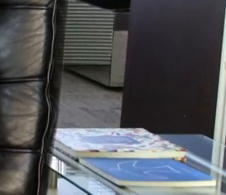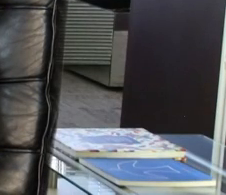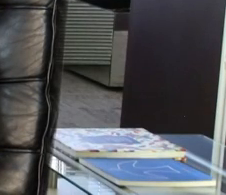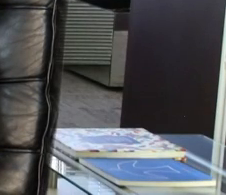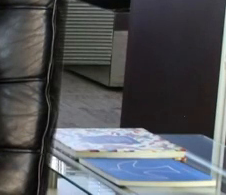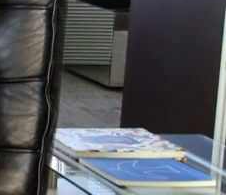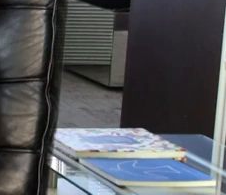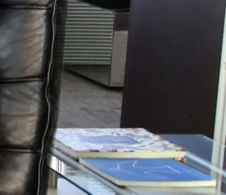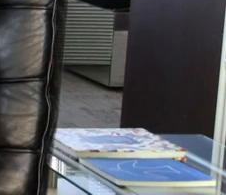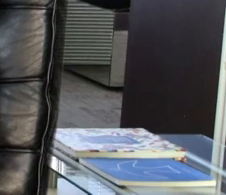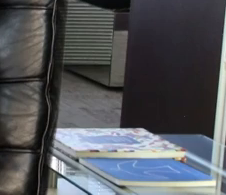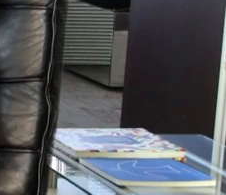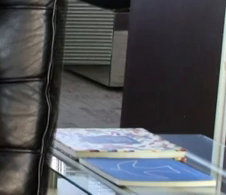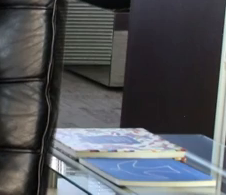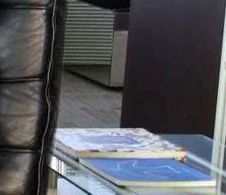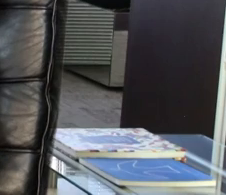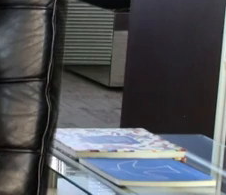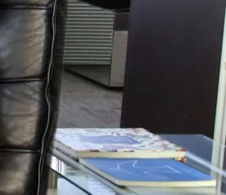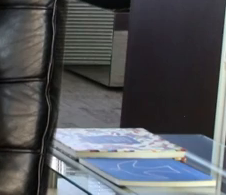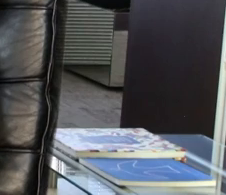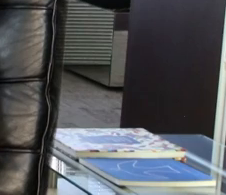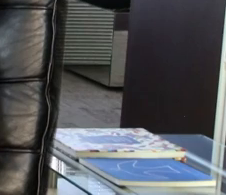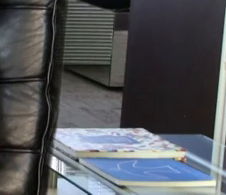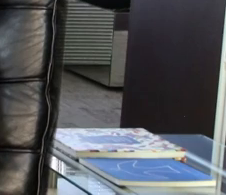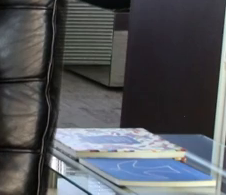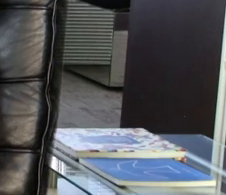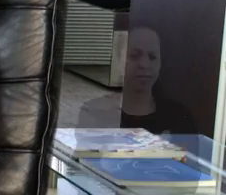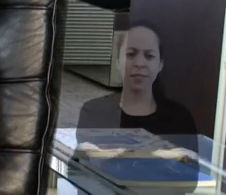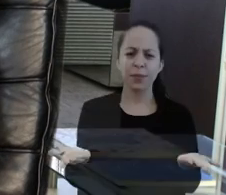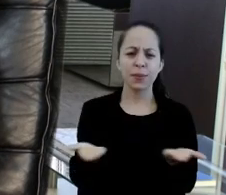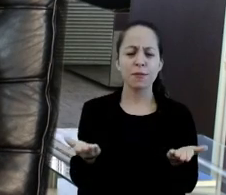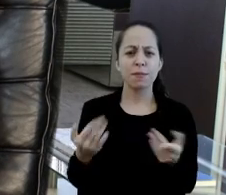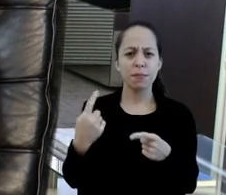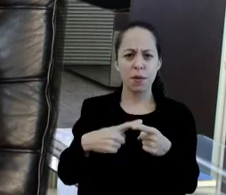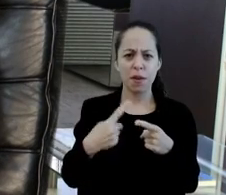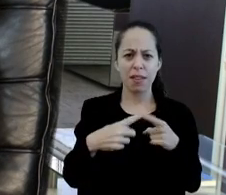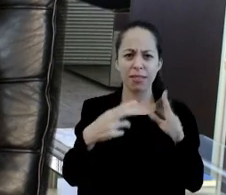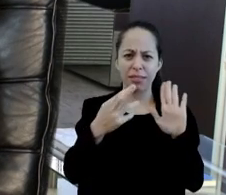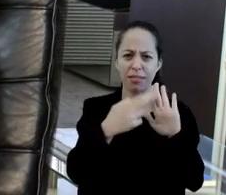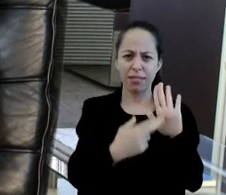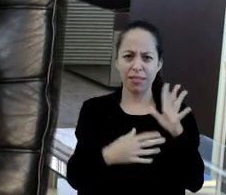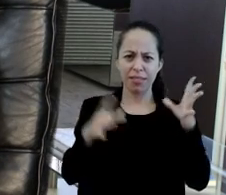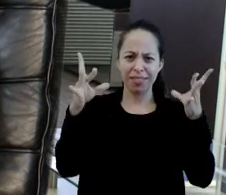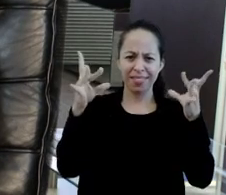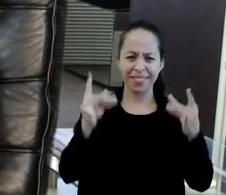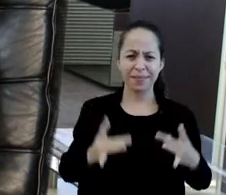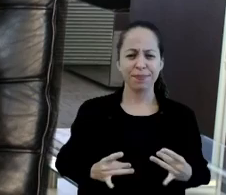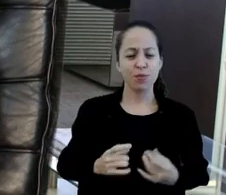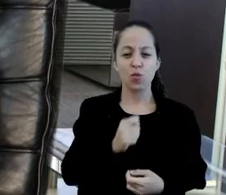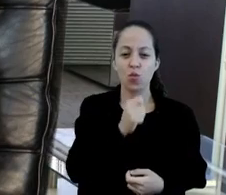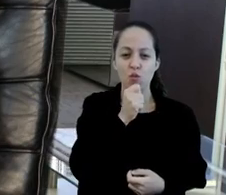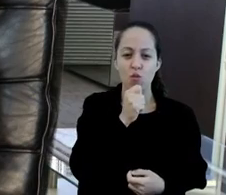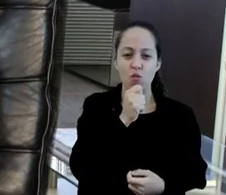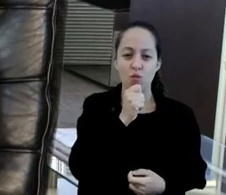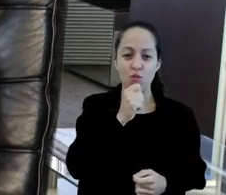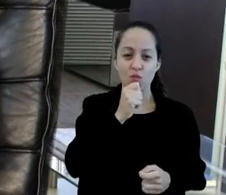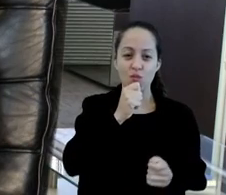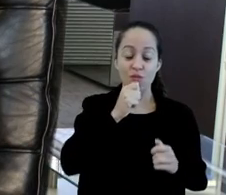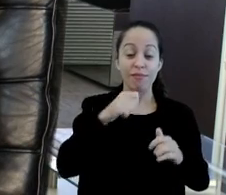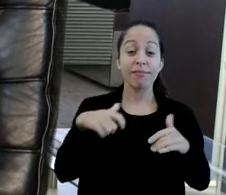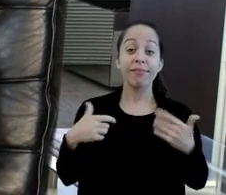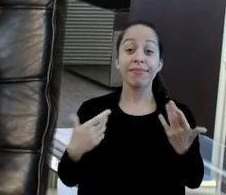até hoje, porque ela ainda não foi regularizada. Então, com isso, eu vi